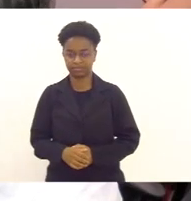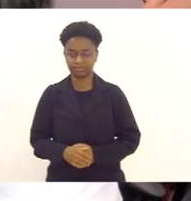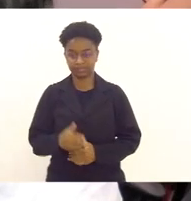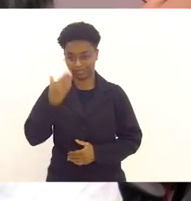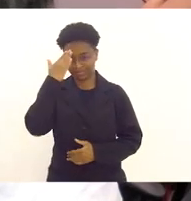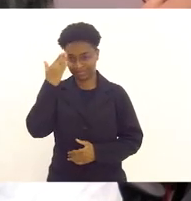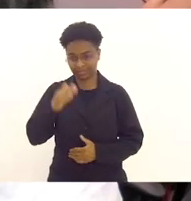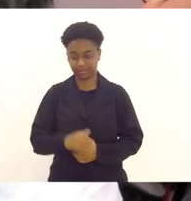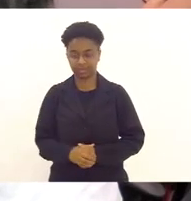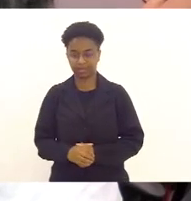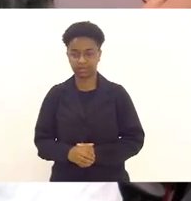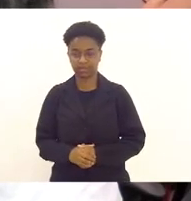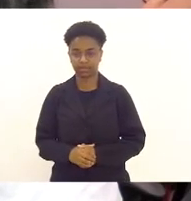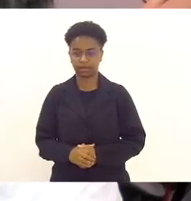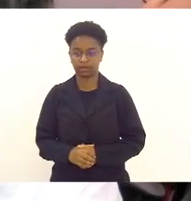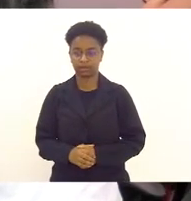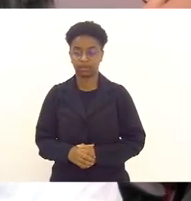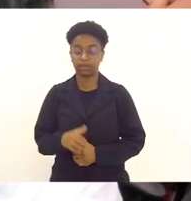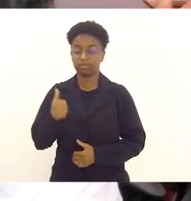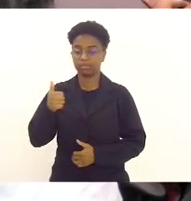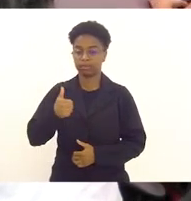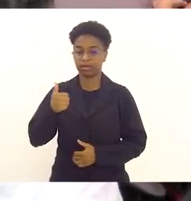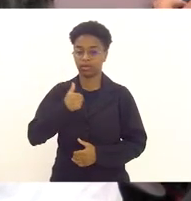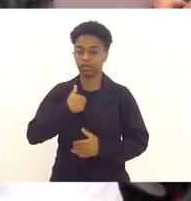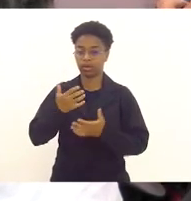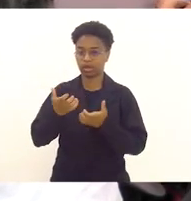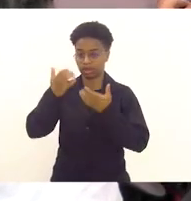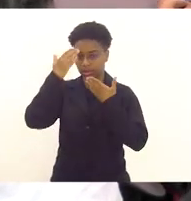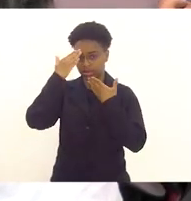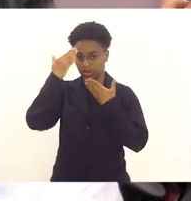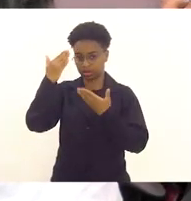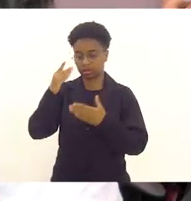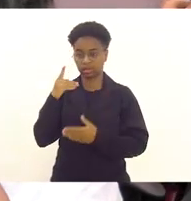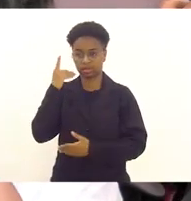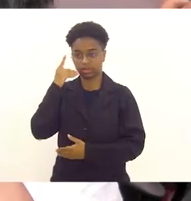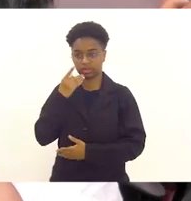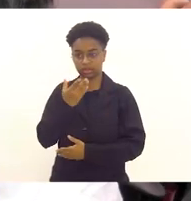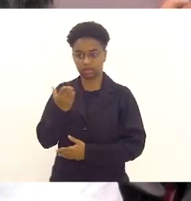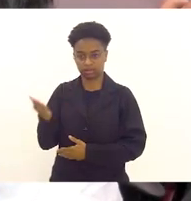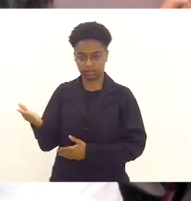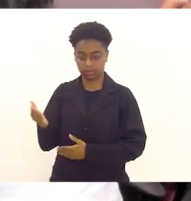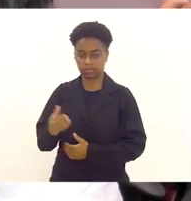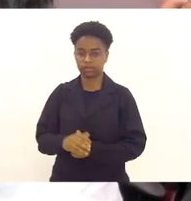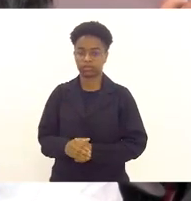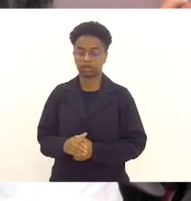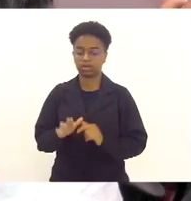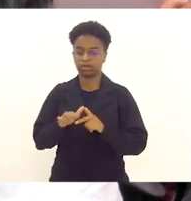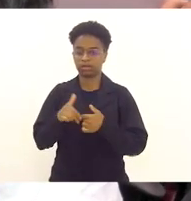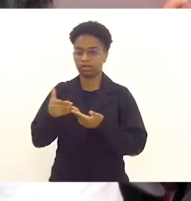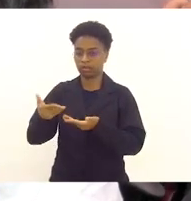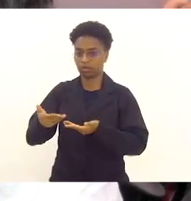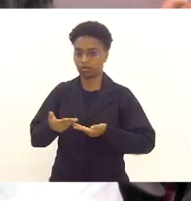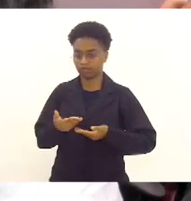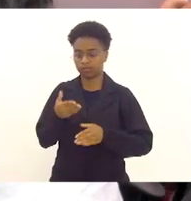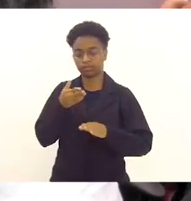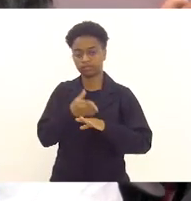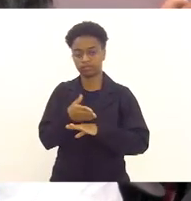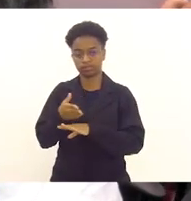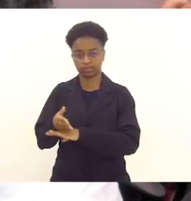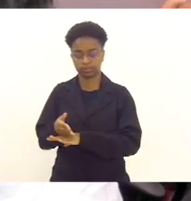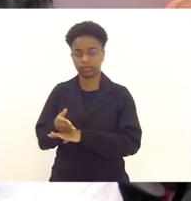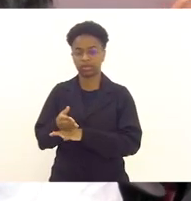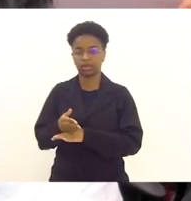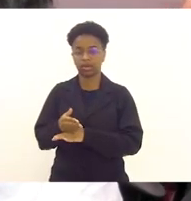querida a primeira coisa queria agradecer a excelentíssima deputada o convite para participar dessa audiência pública